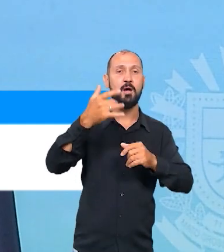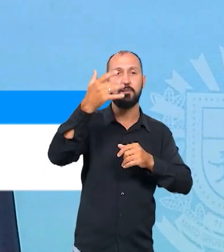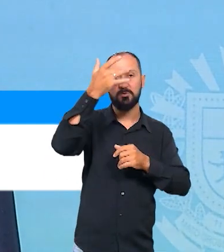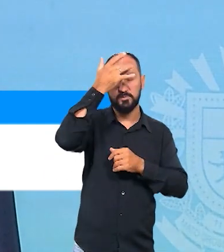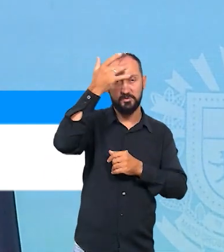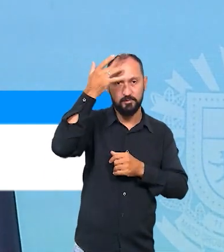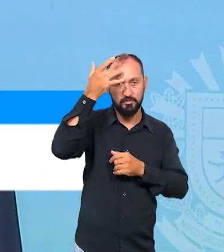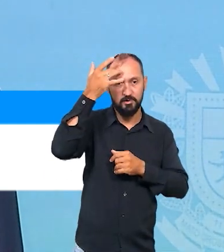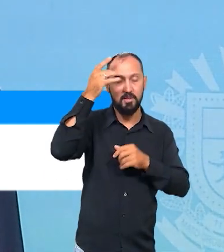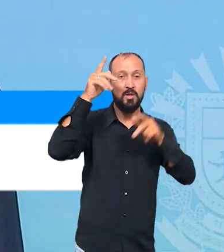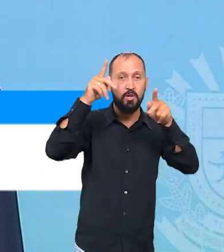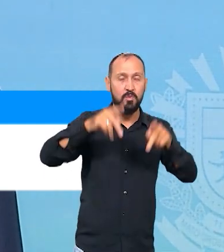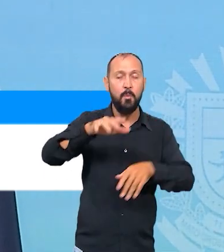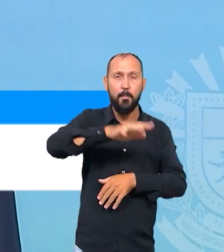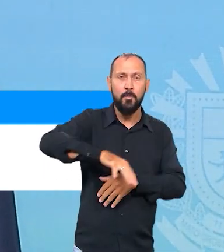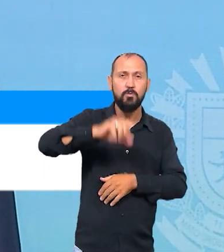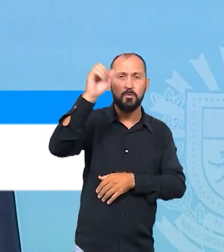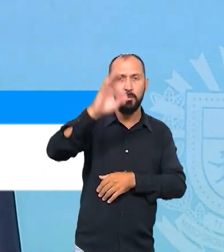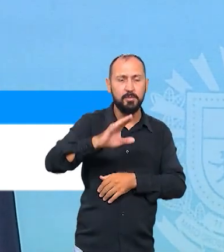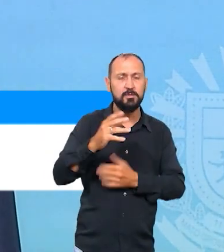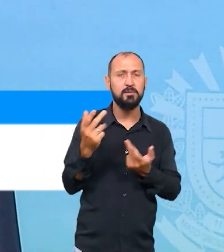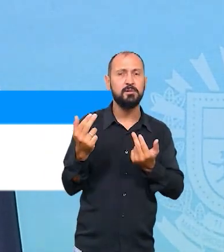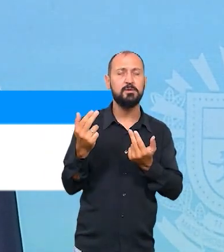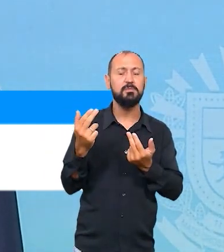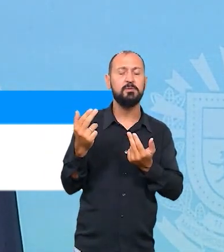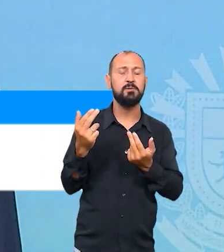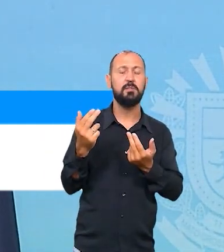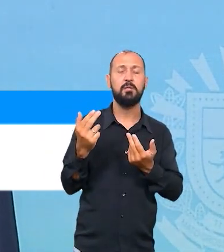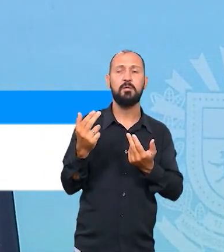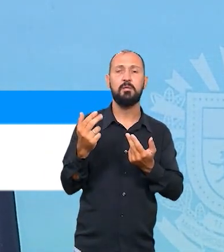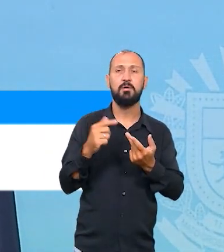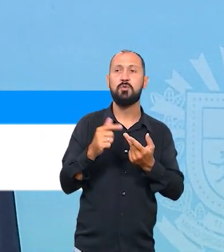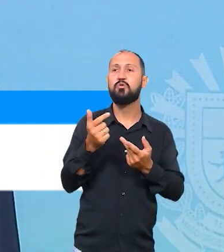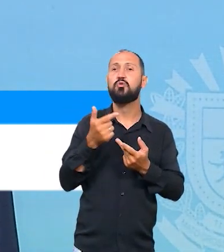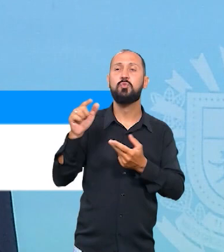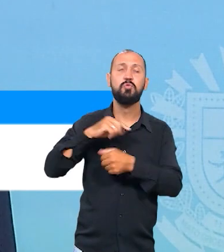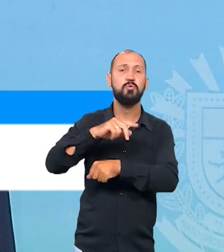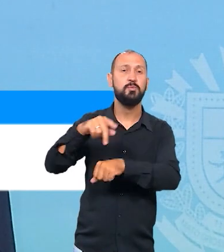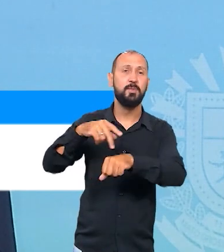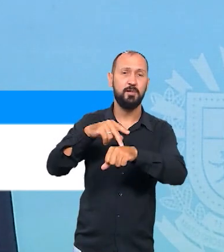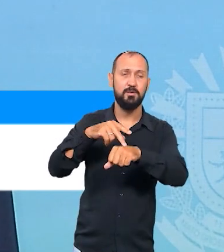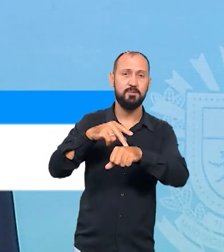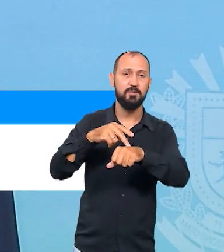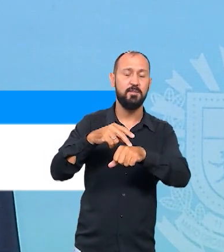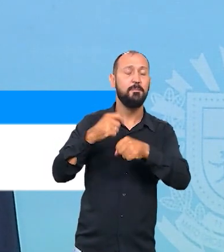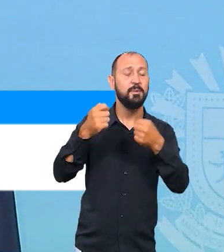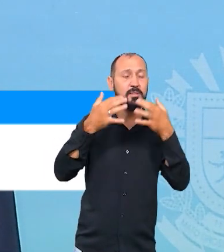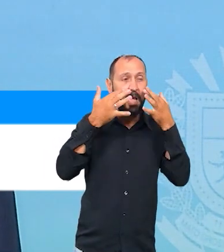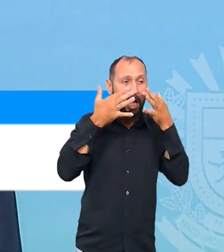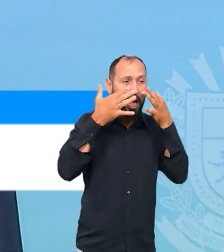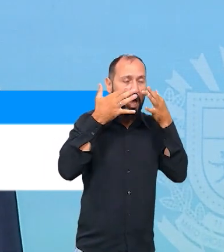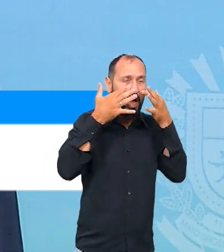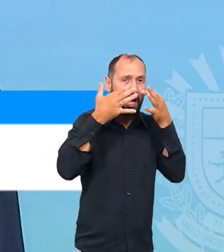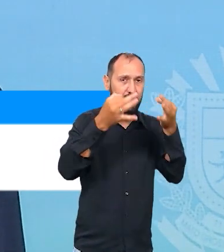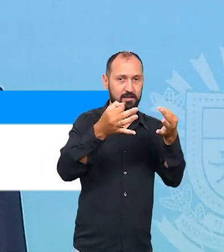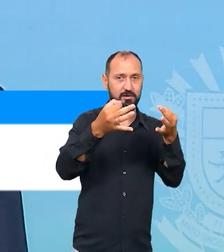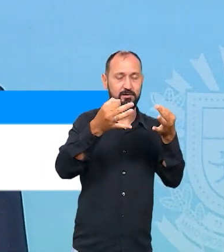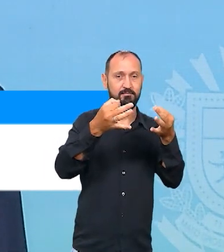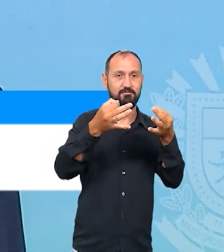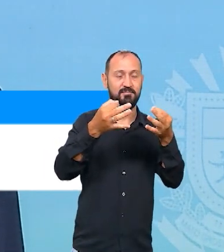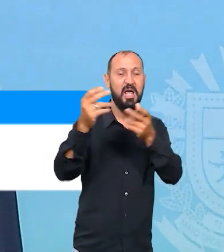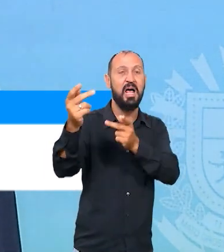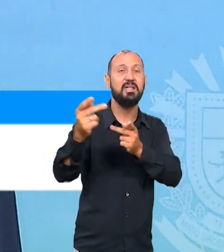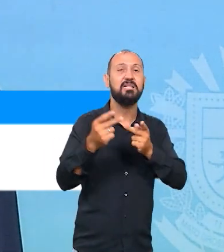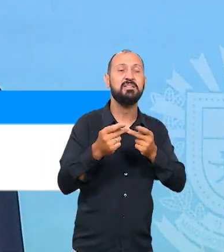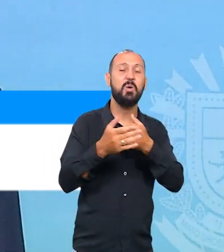importante dizer que a saúde mental da população brasileira e das populações de outros países precisa ser